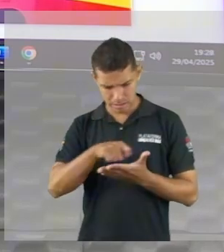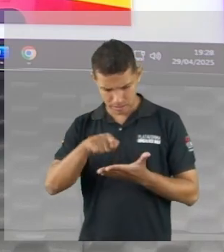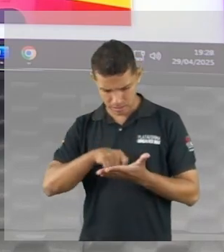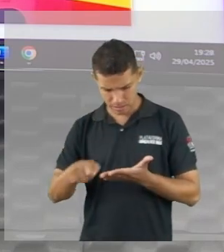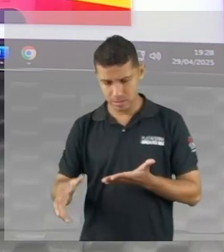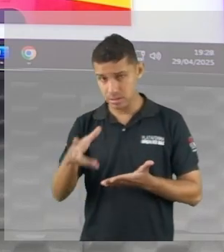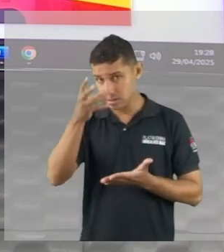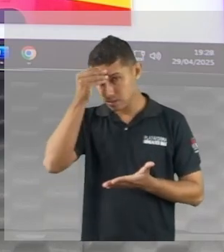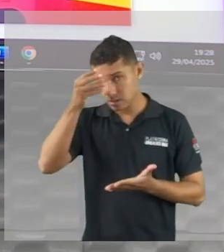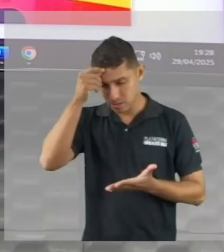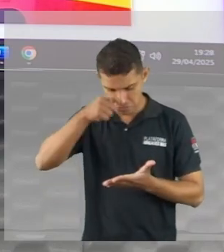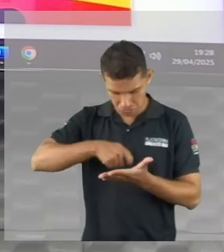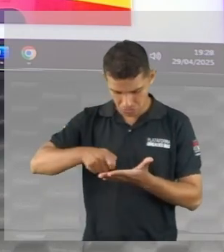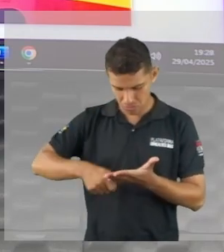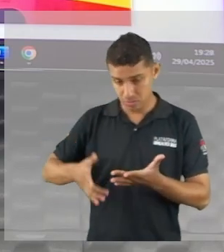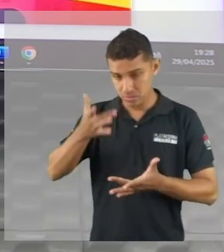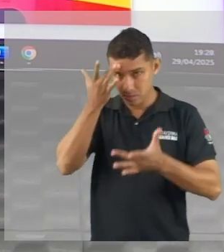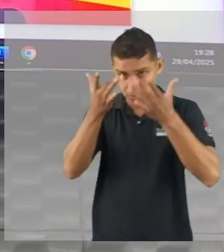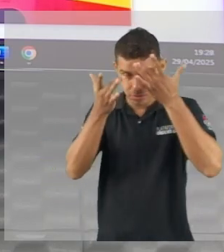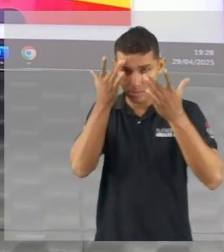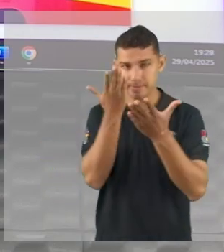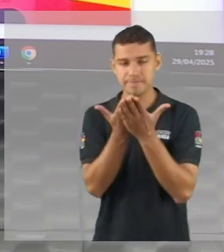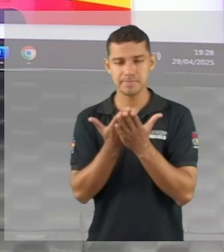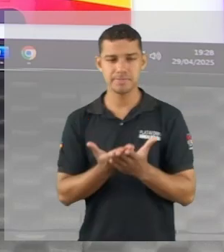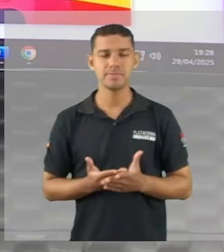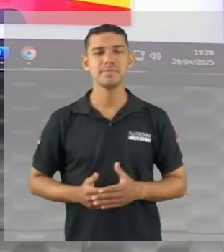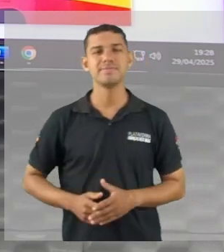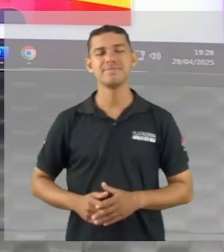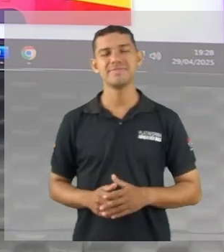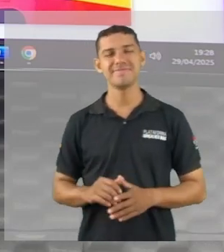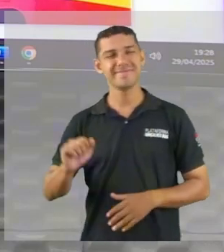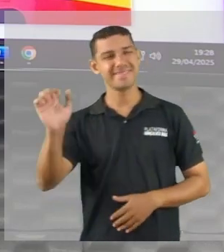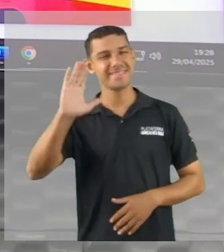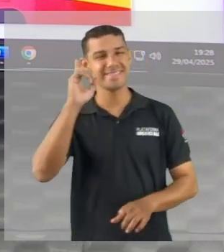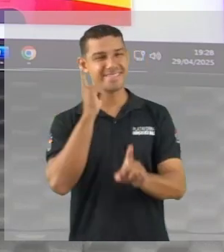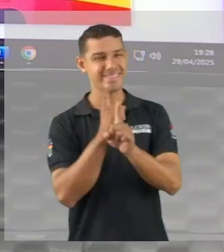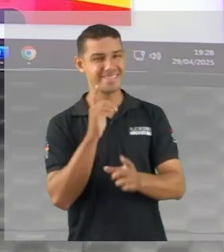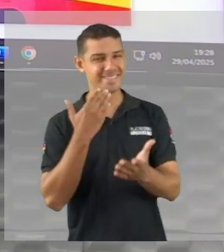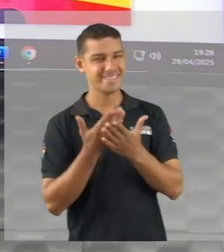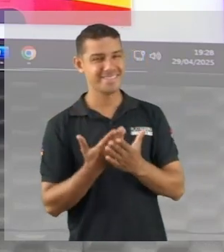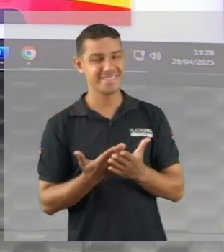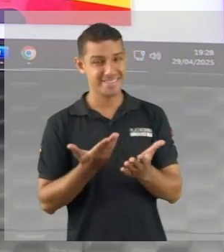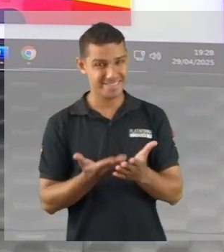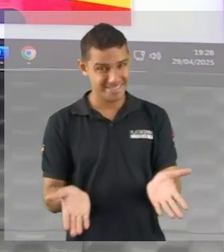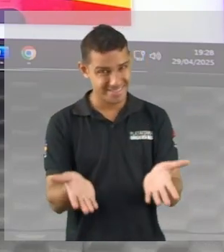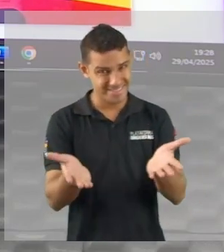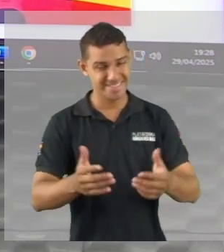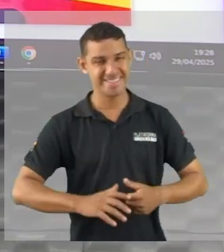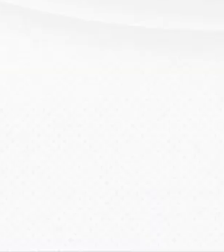anotando os pontos aqui importantes da nossa aula, tá bom? Até uma próxima aula e estuda aí!